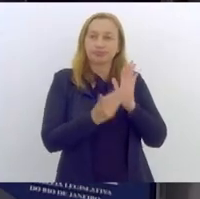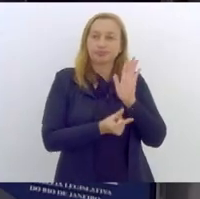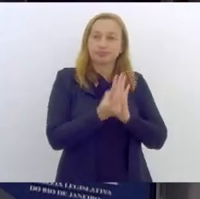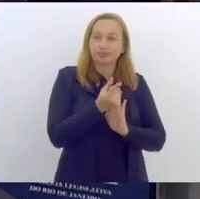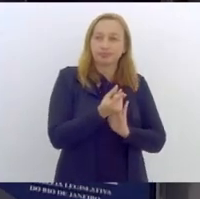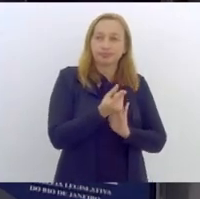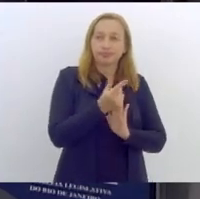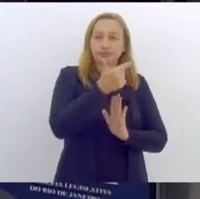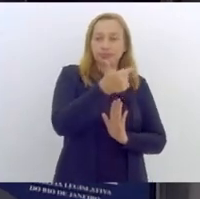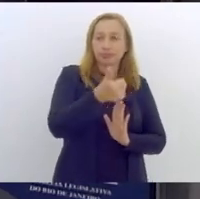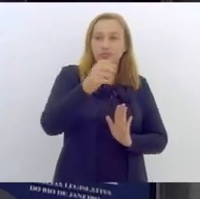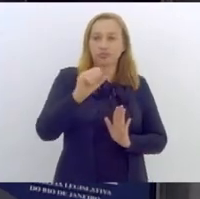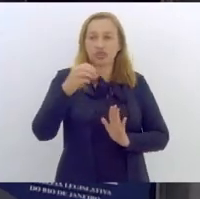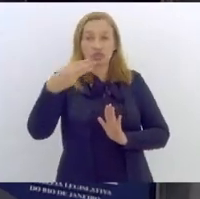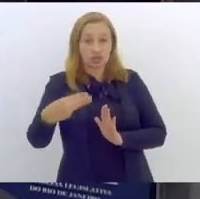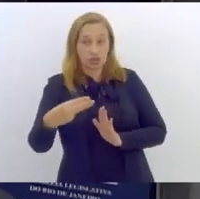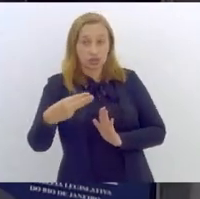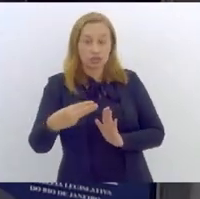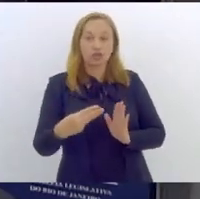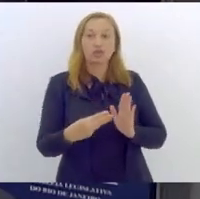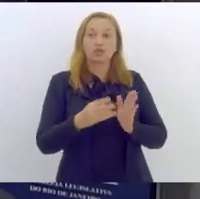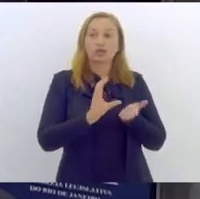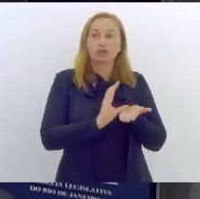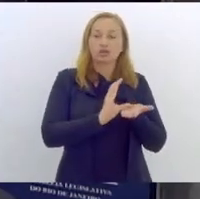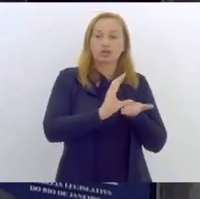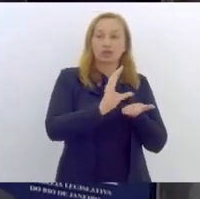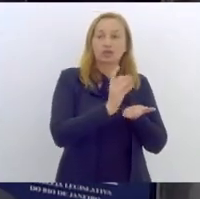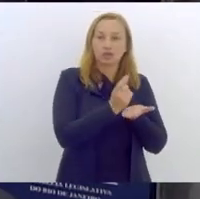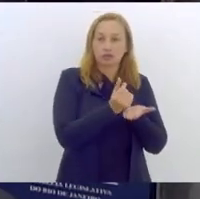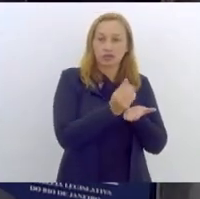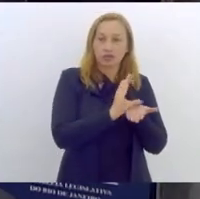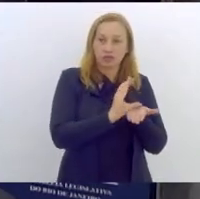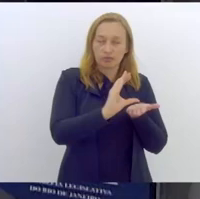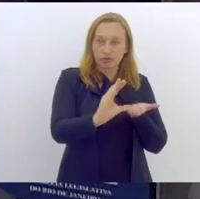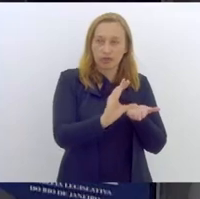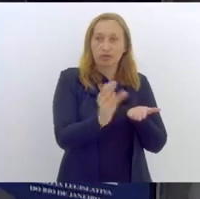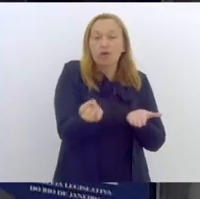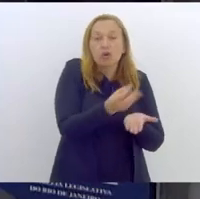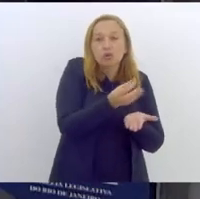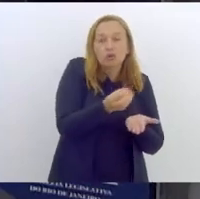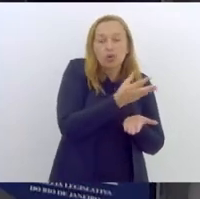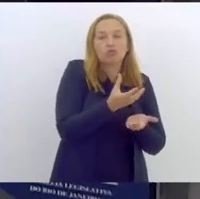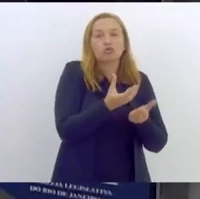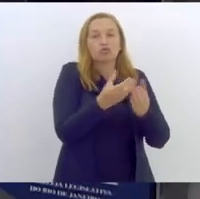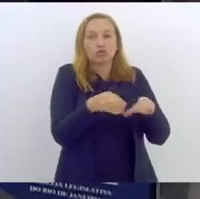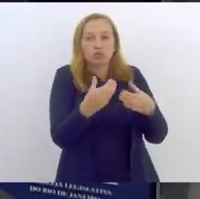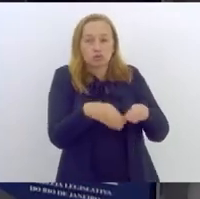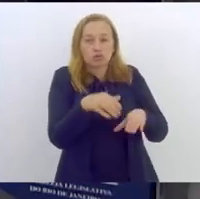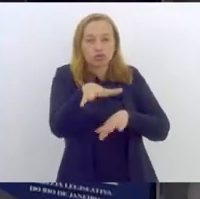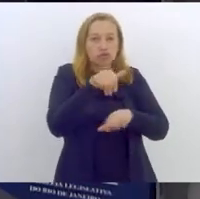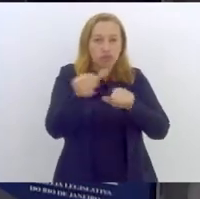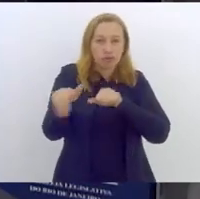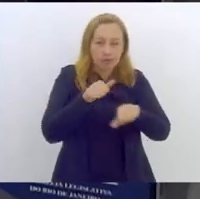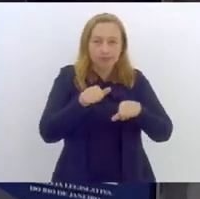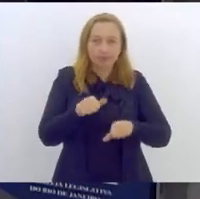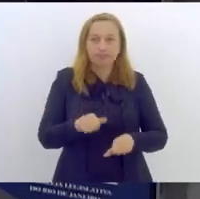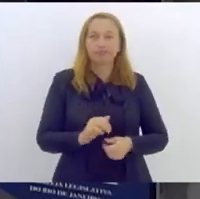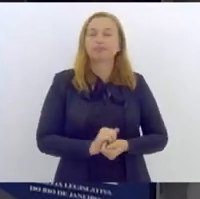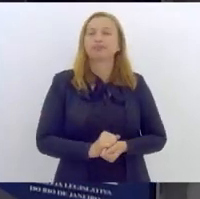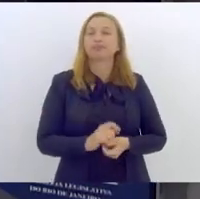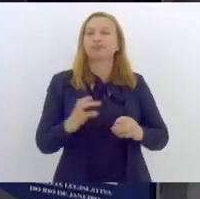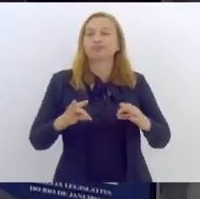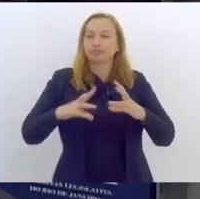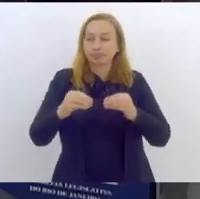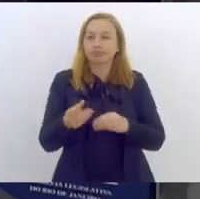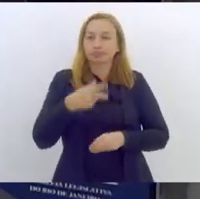2023 é verbas para a contratação de novas não chamamento é diante disso